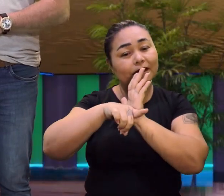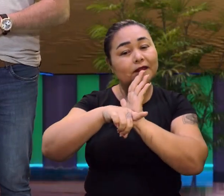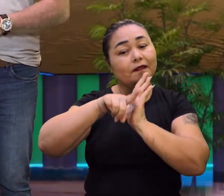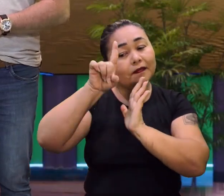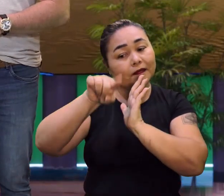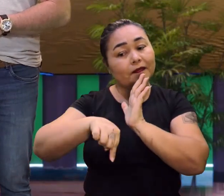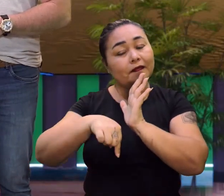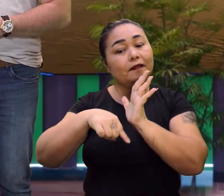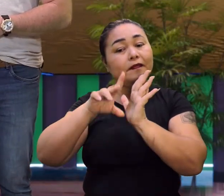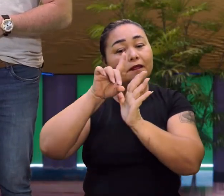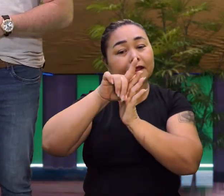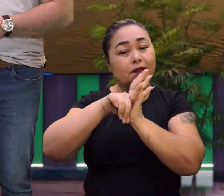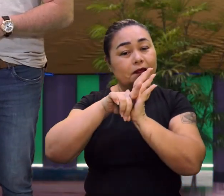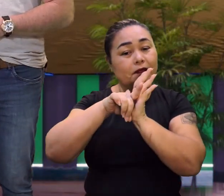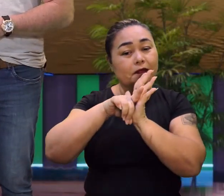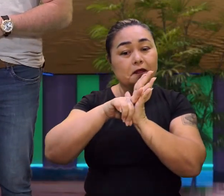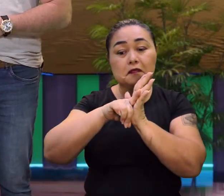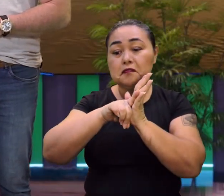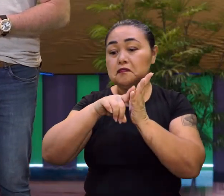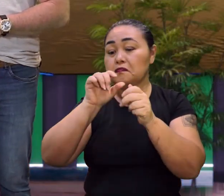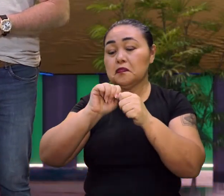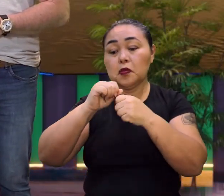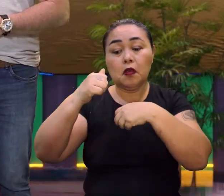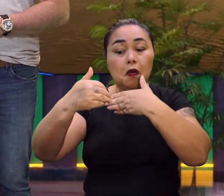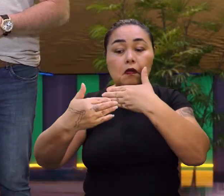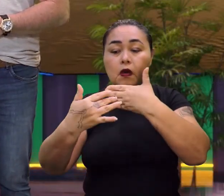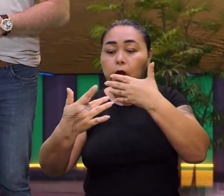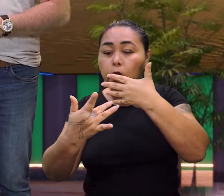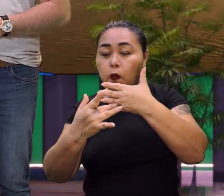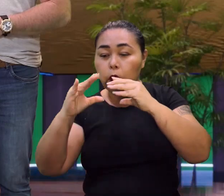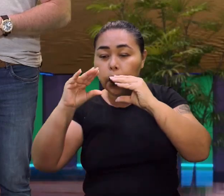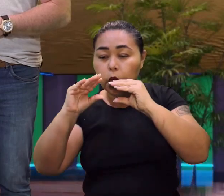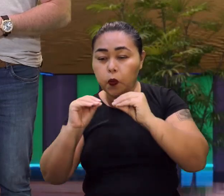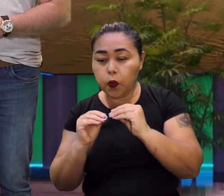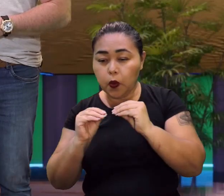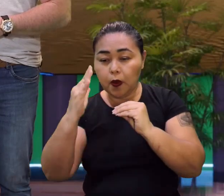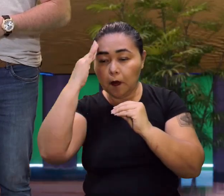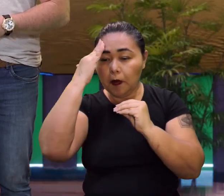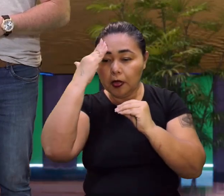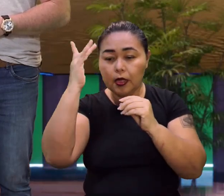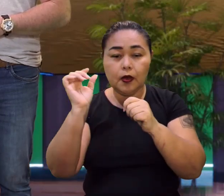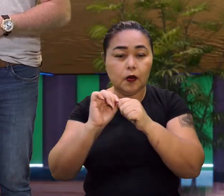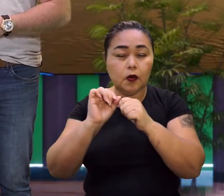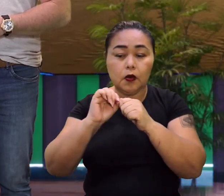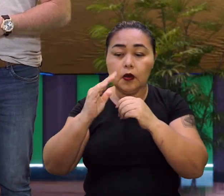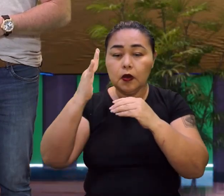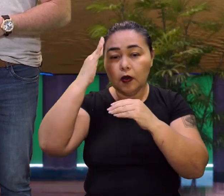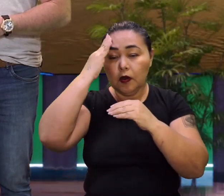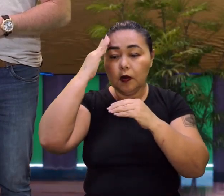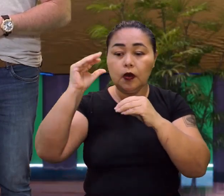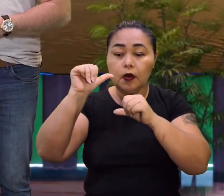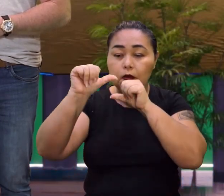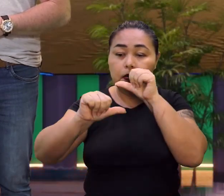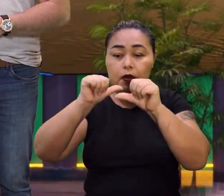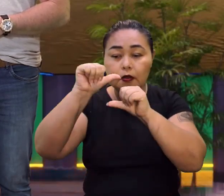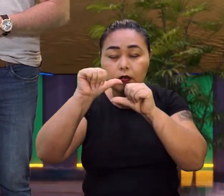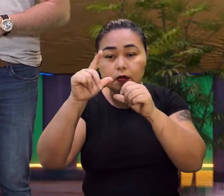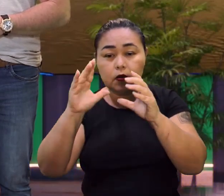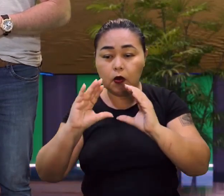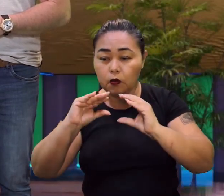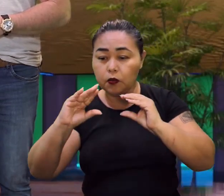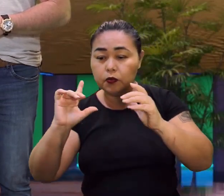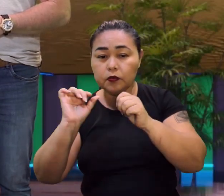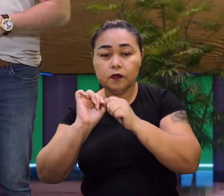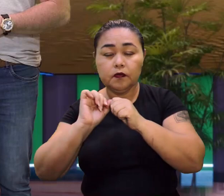ferrovias. Ferrovia não fura pneu, é isso? Com certeza. Não tem pneu para furar, não tem pneu para trocar, não